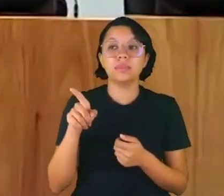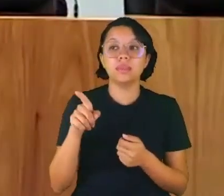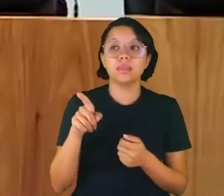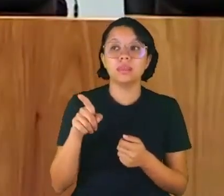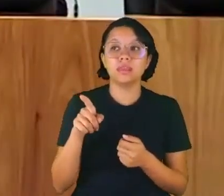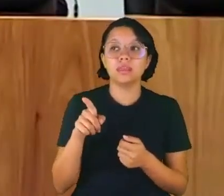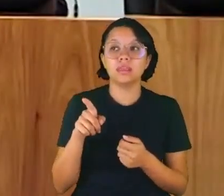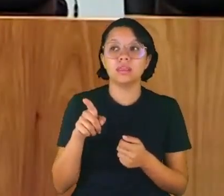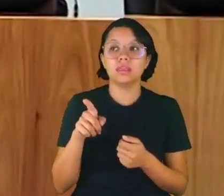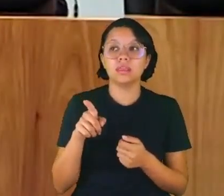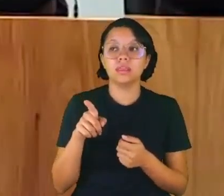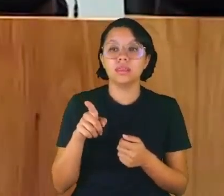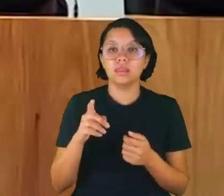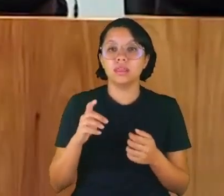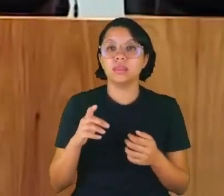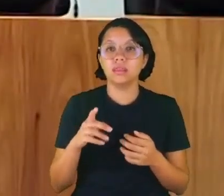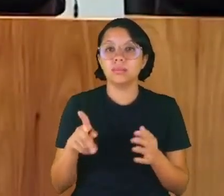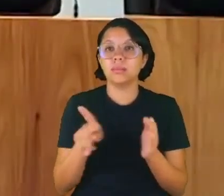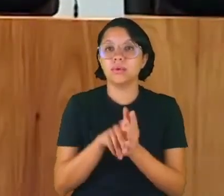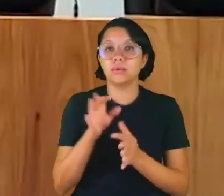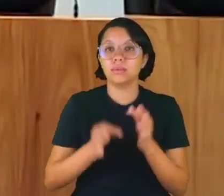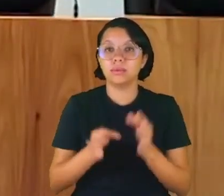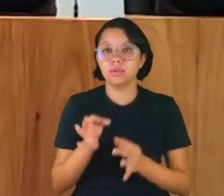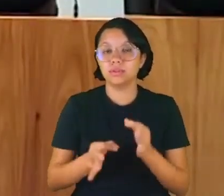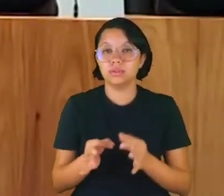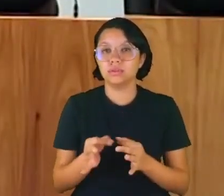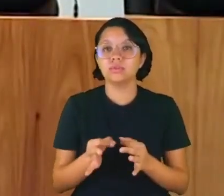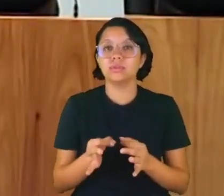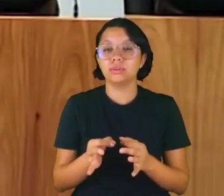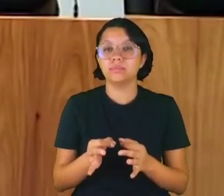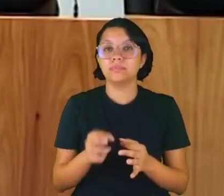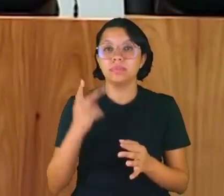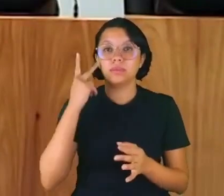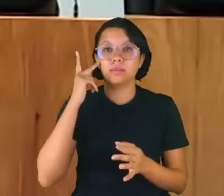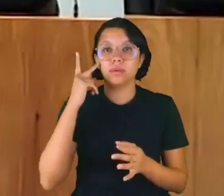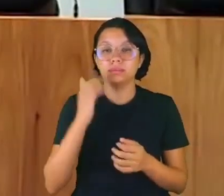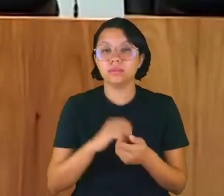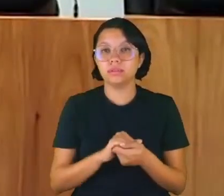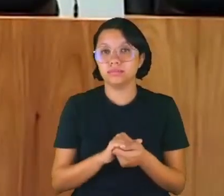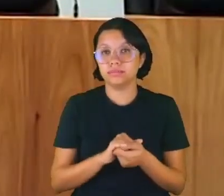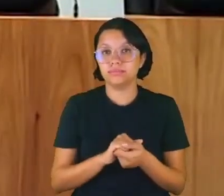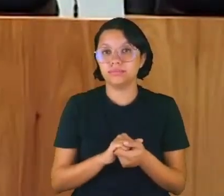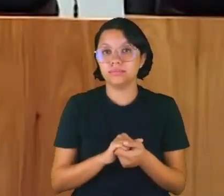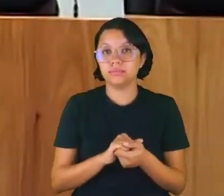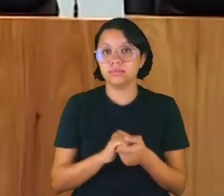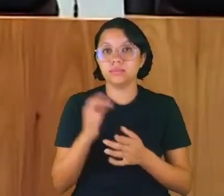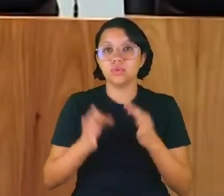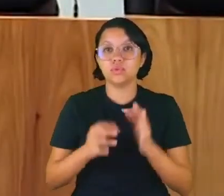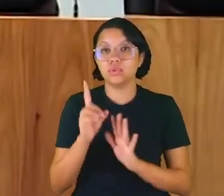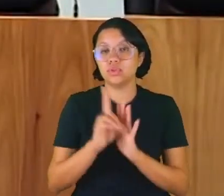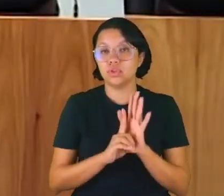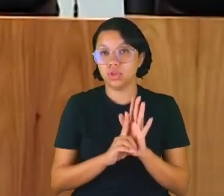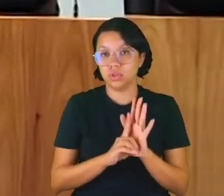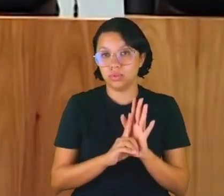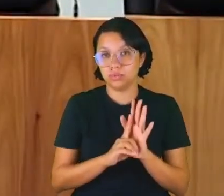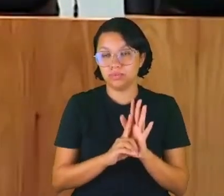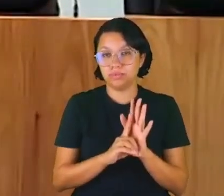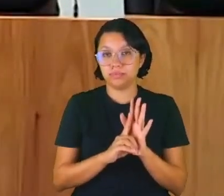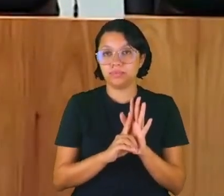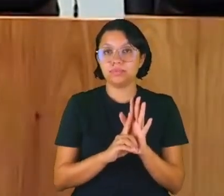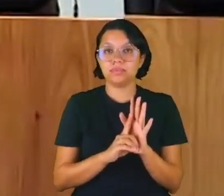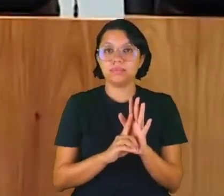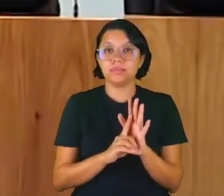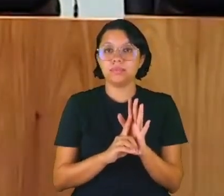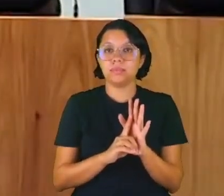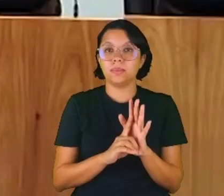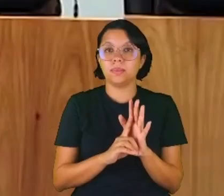é oriundo da magistratura paulista, onde foi juiz de direito, na